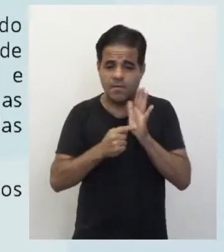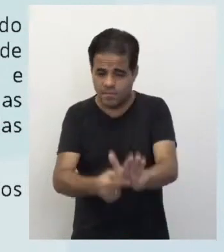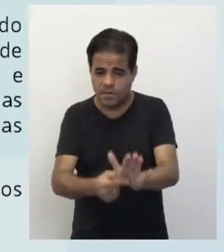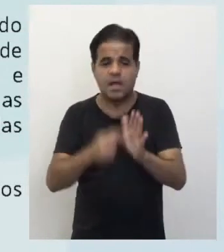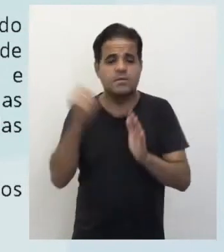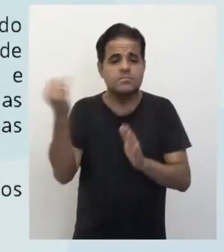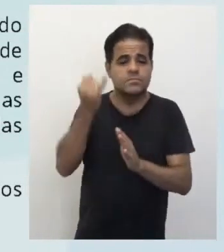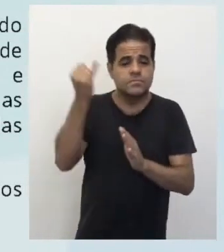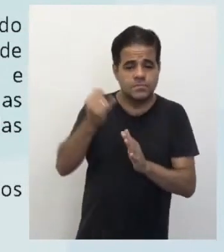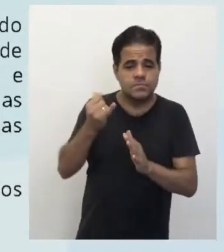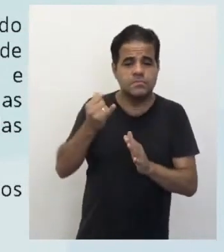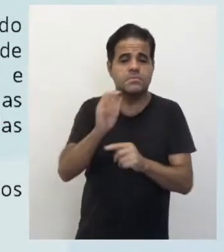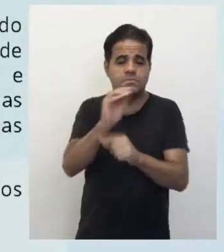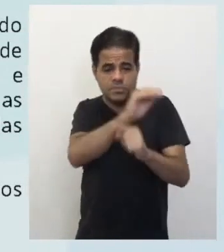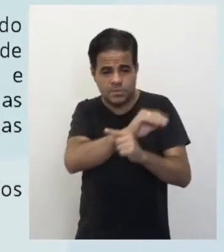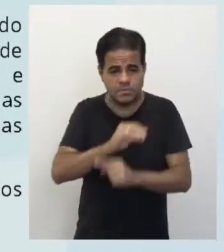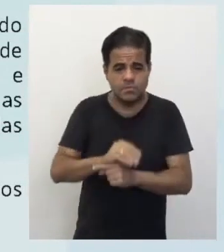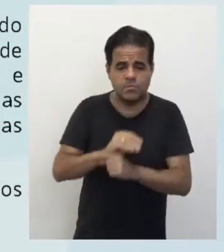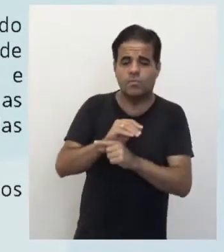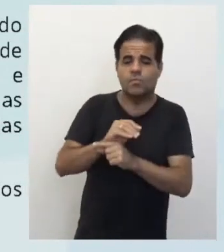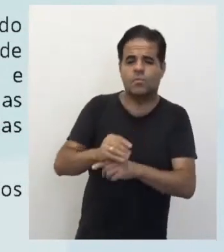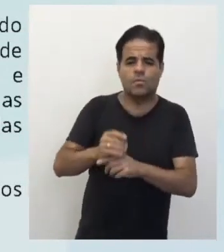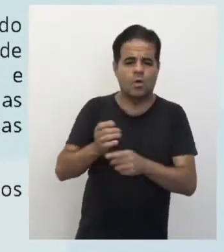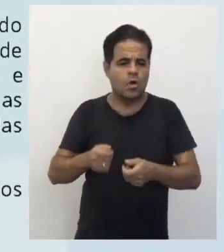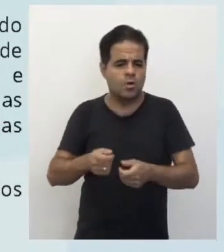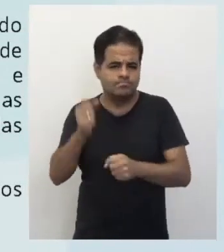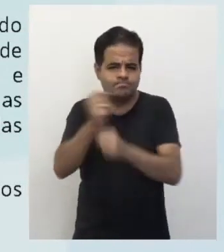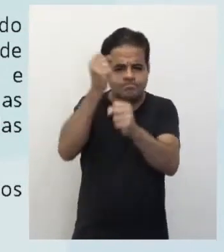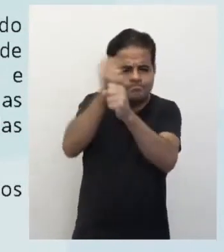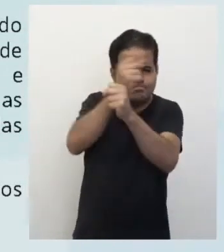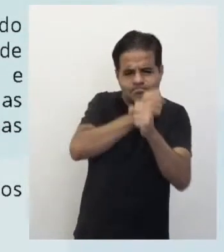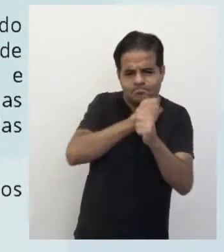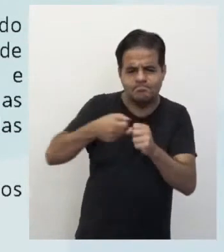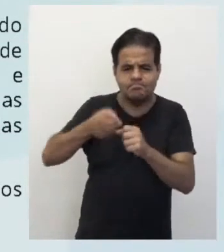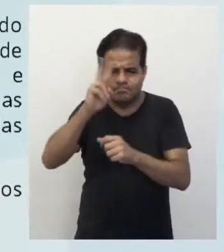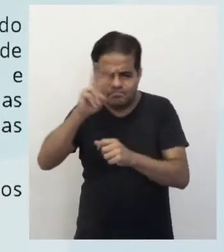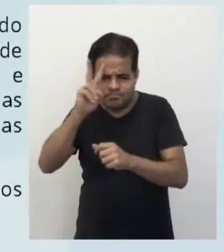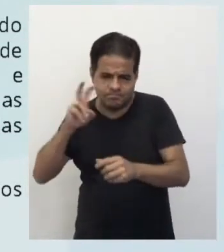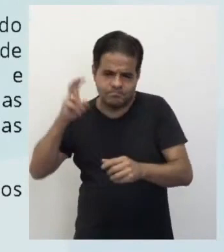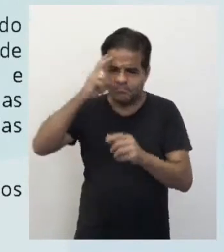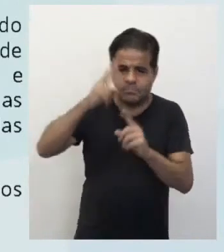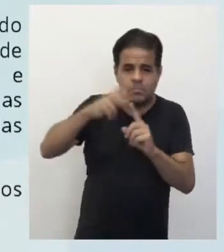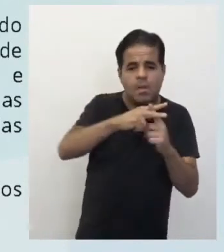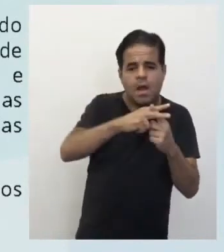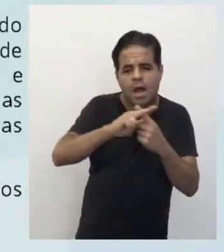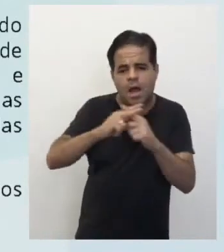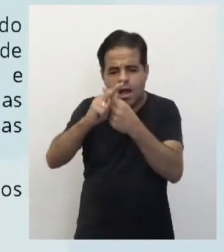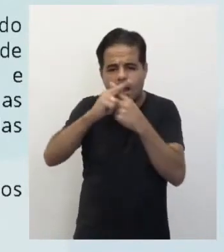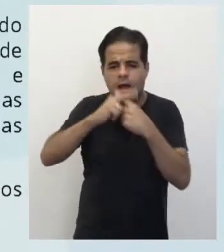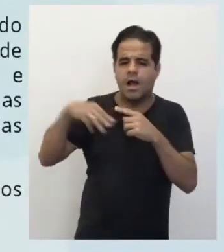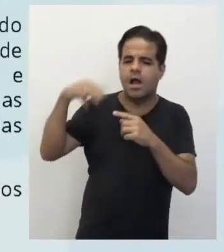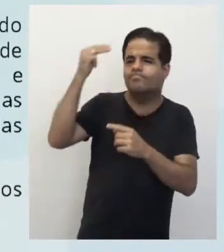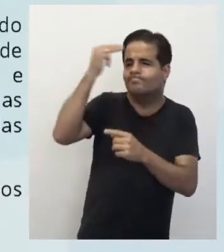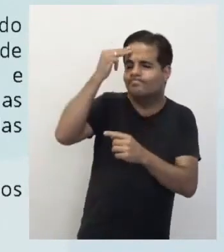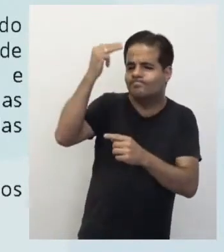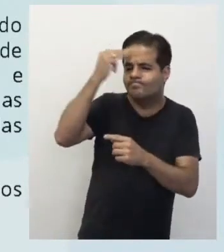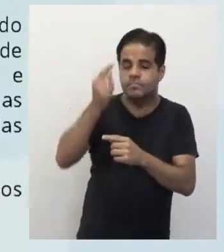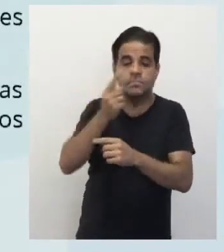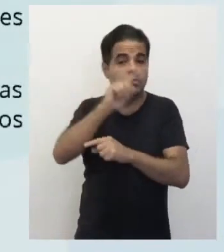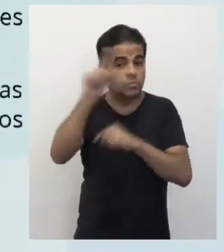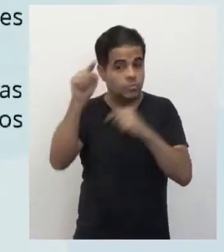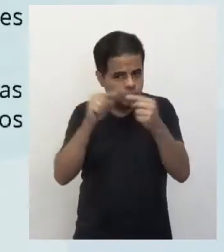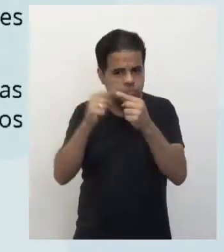a importância da preservação dos patrimônios histórico-culturais para a manutenção da memória. Esse último